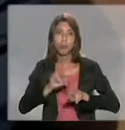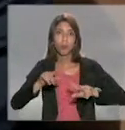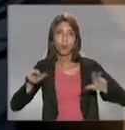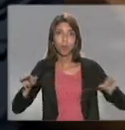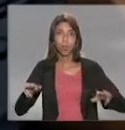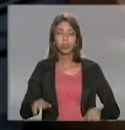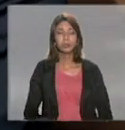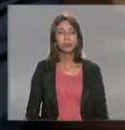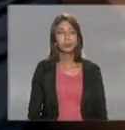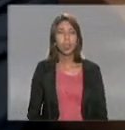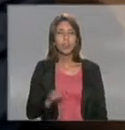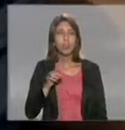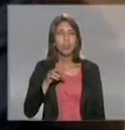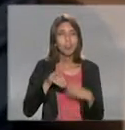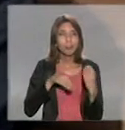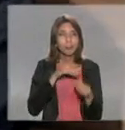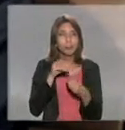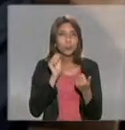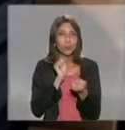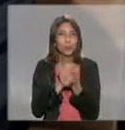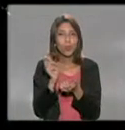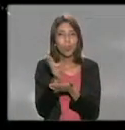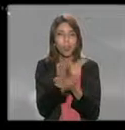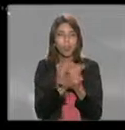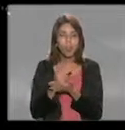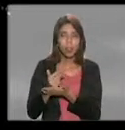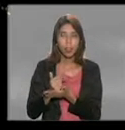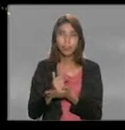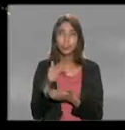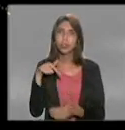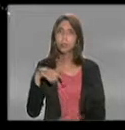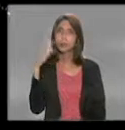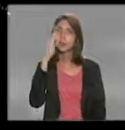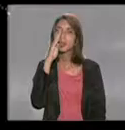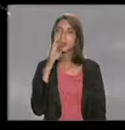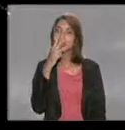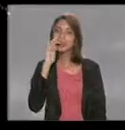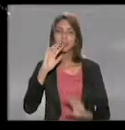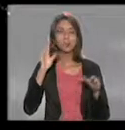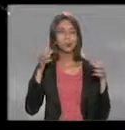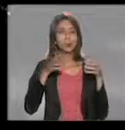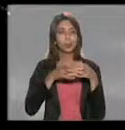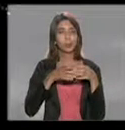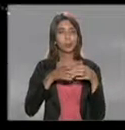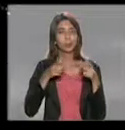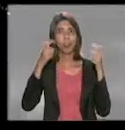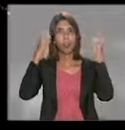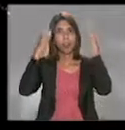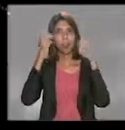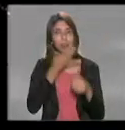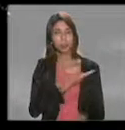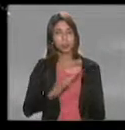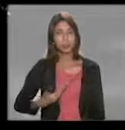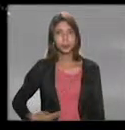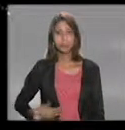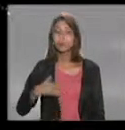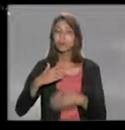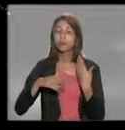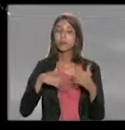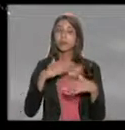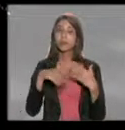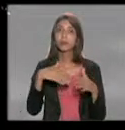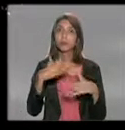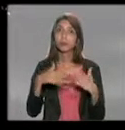contas, é obrigação, É, né? O papel dela. É o papel delas, né? Porque numa instituição pública, ela